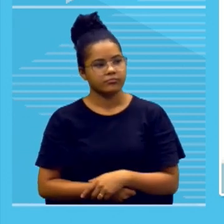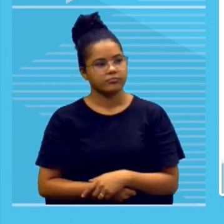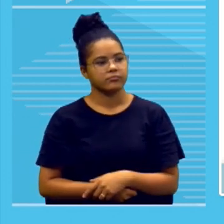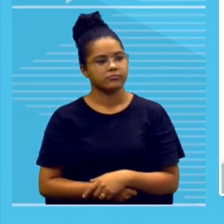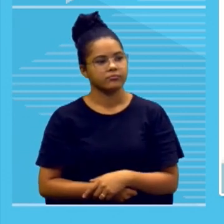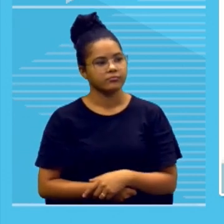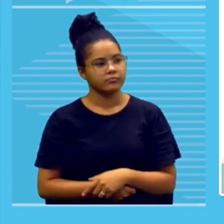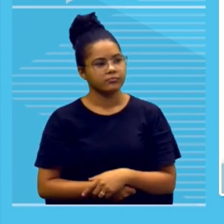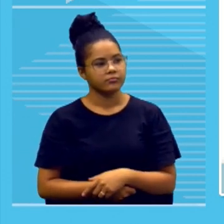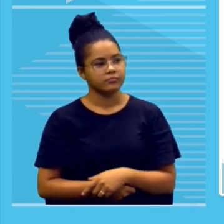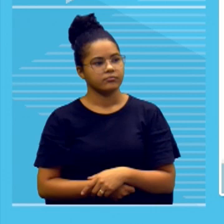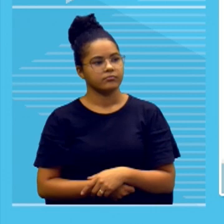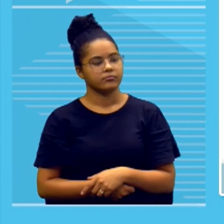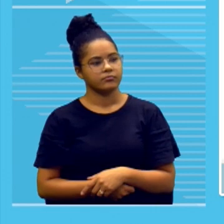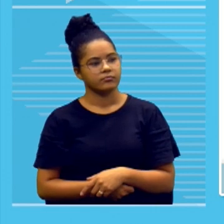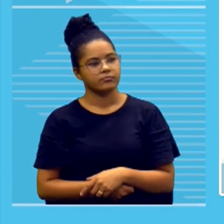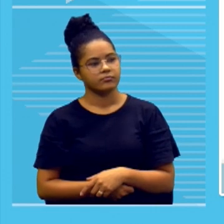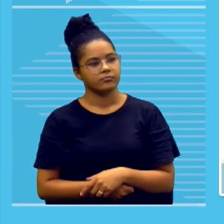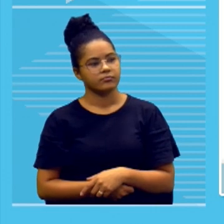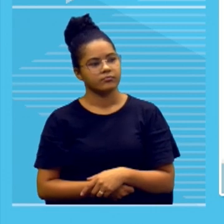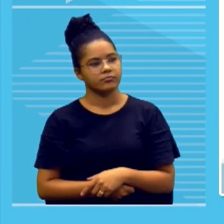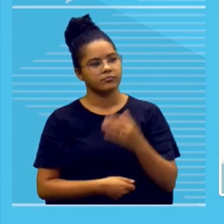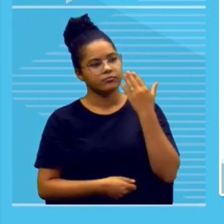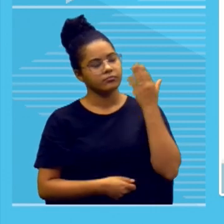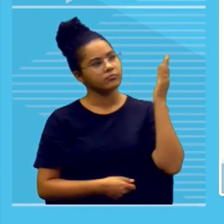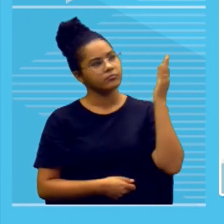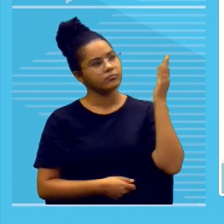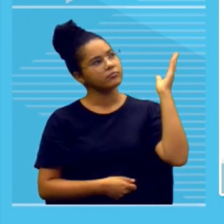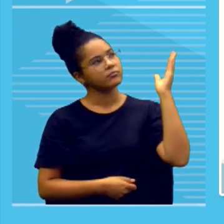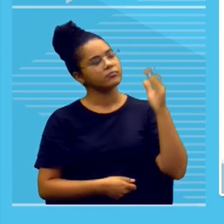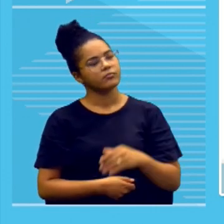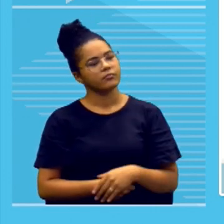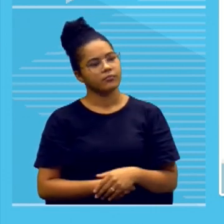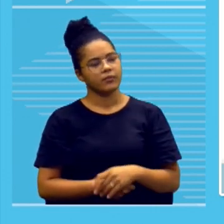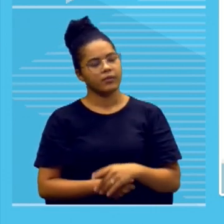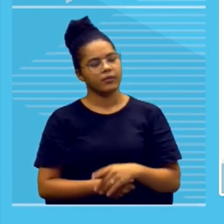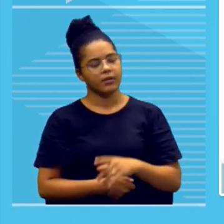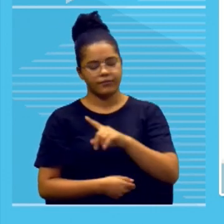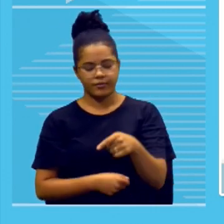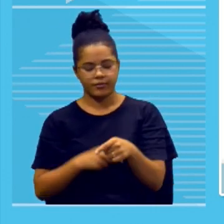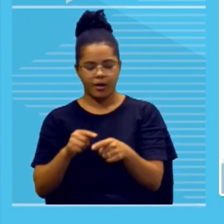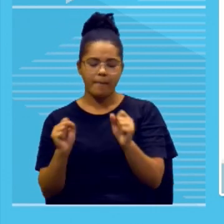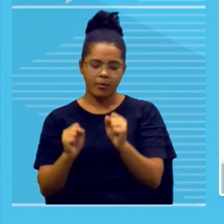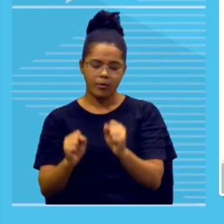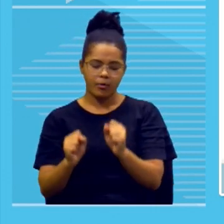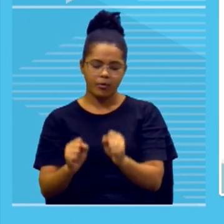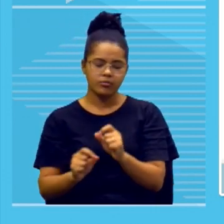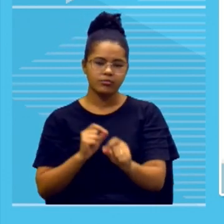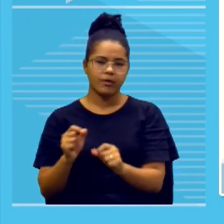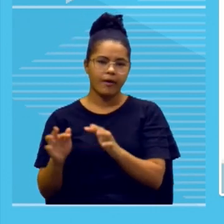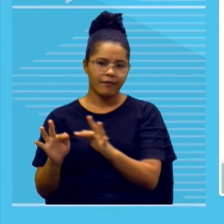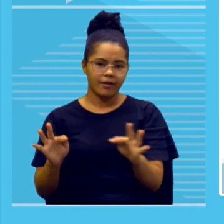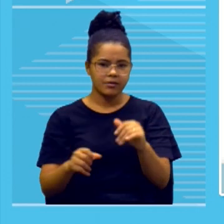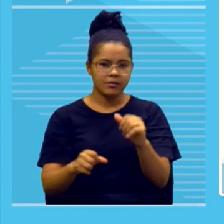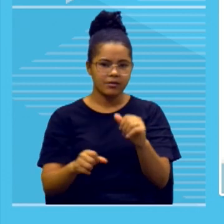E aí, ó, aí tem a vírgula. A vírgula pode ser uma pausa ou não.